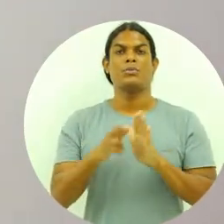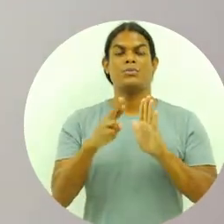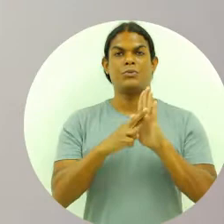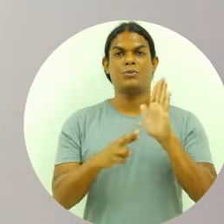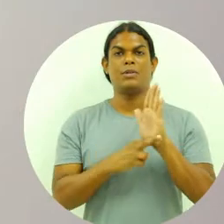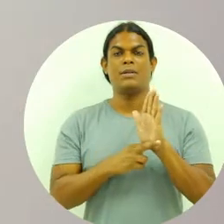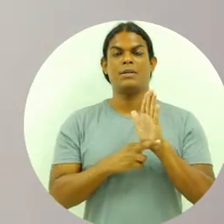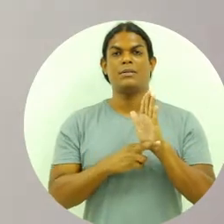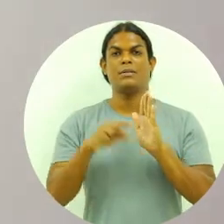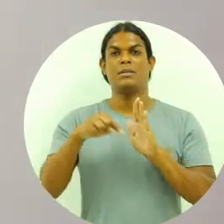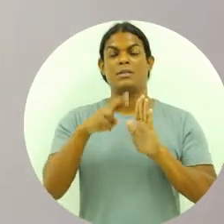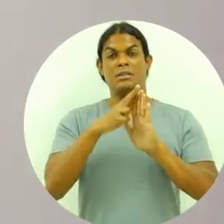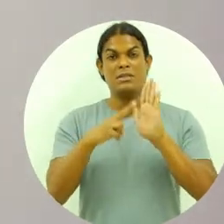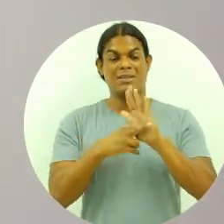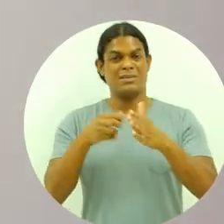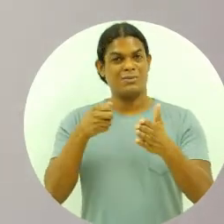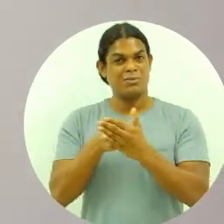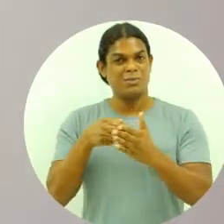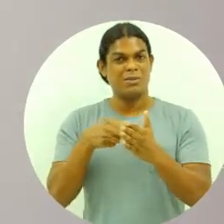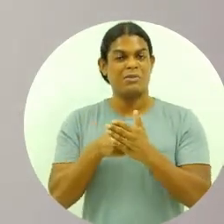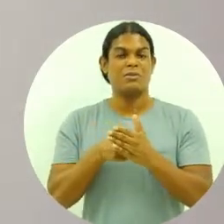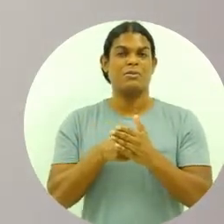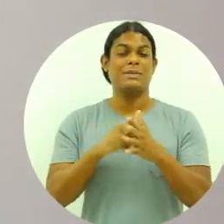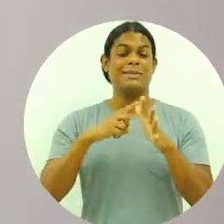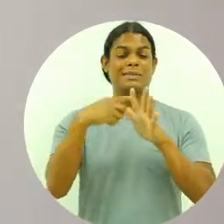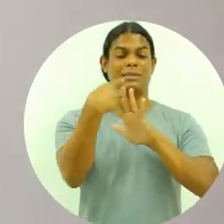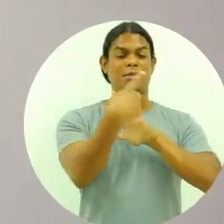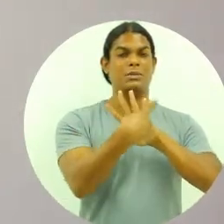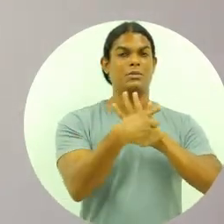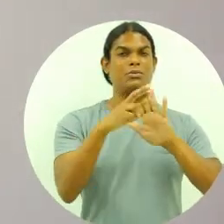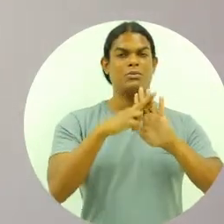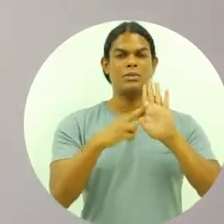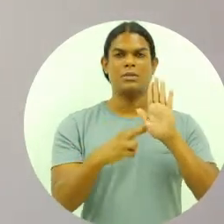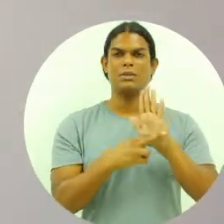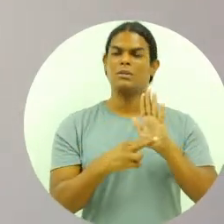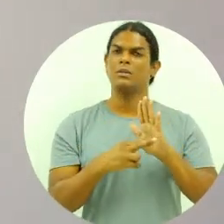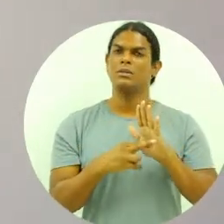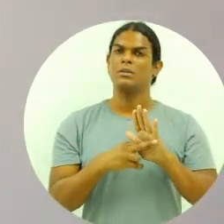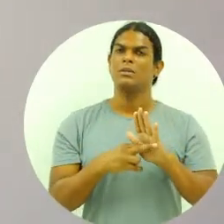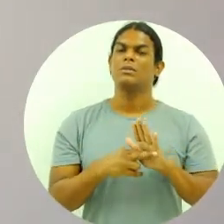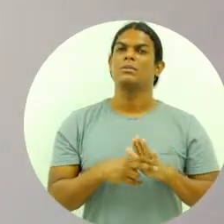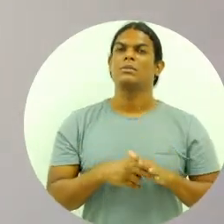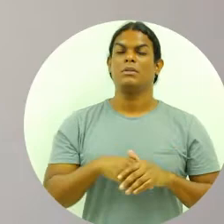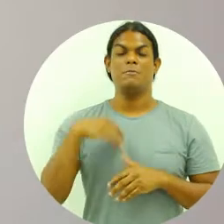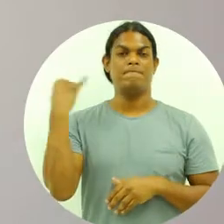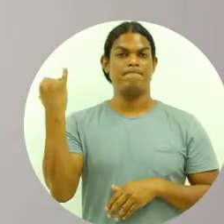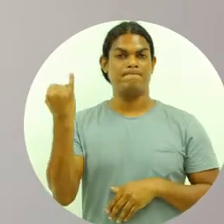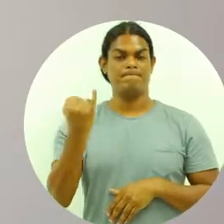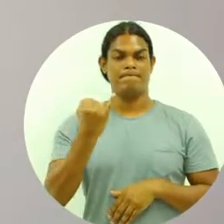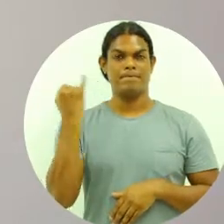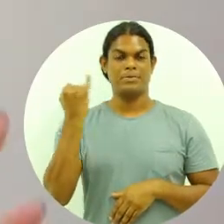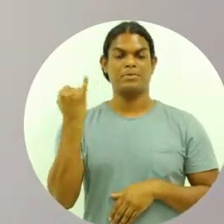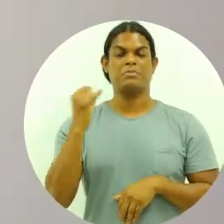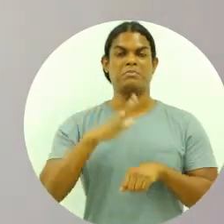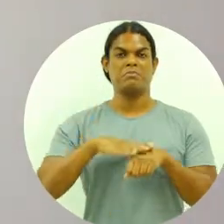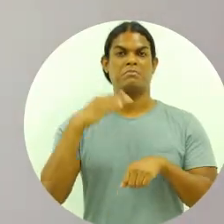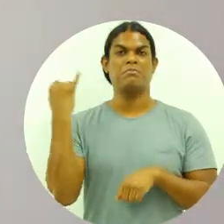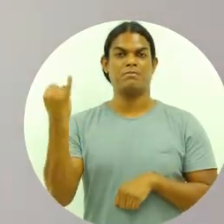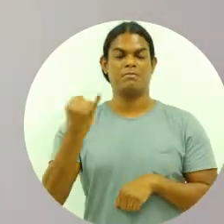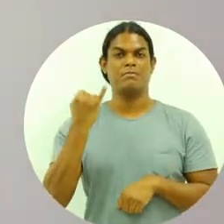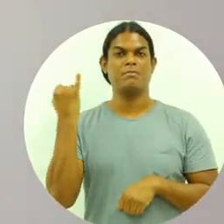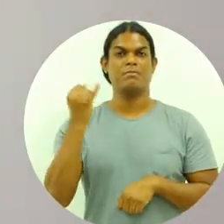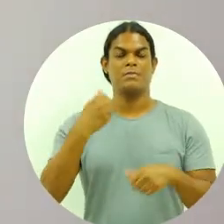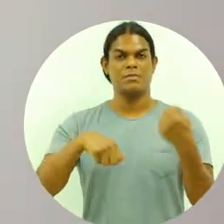Esses princípios, inclusive, são muito rígidos. Existem 5 princípios que são considerados os princípios explícitos, os mais importantes